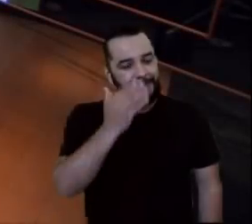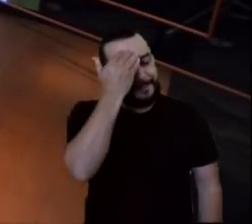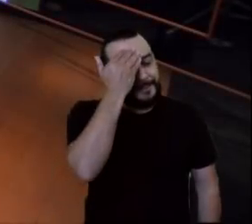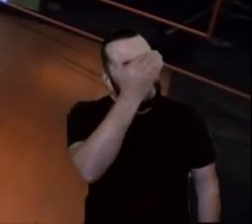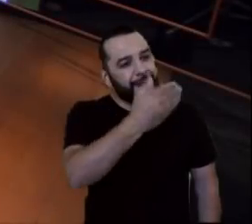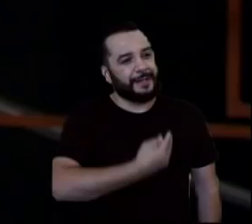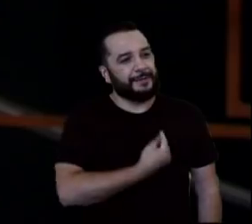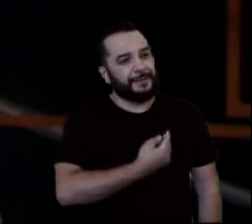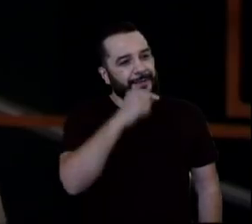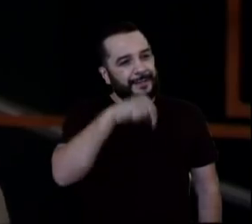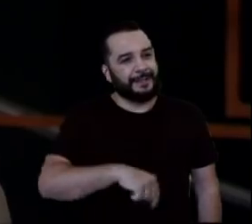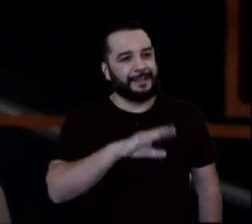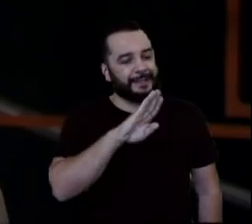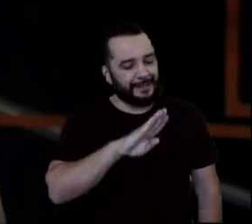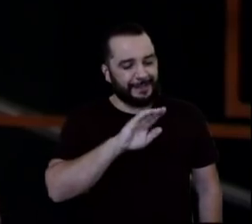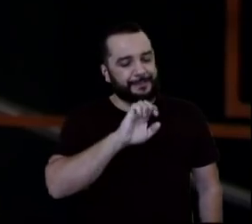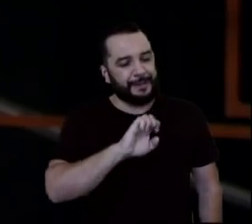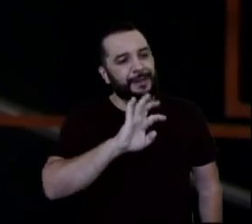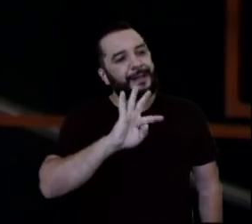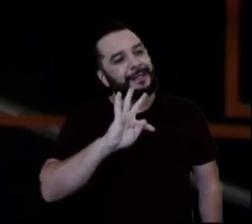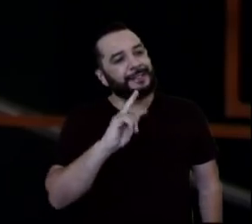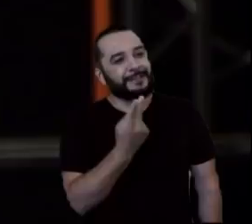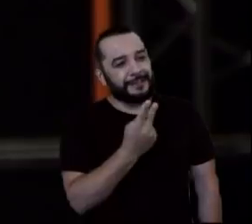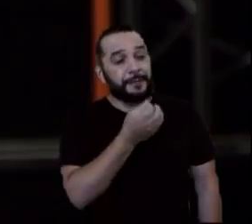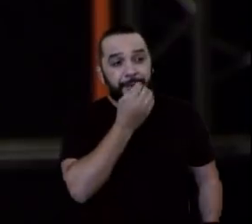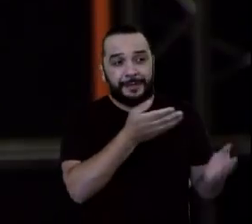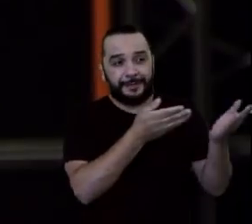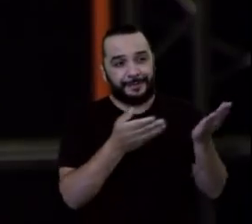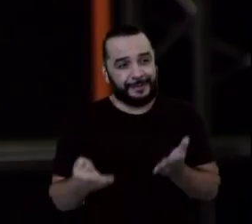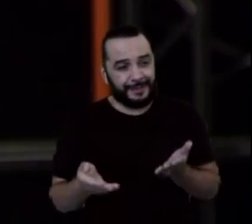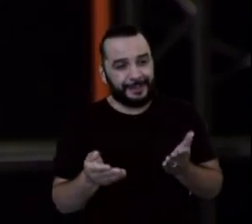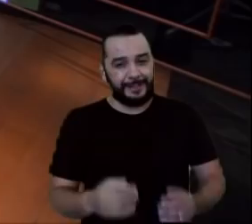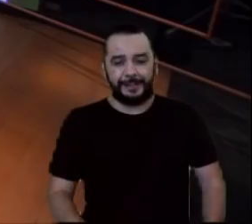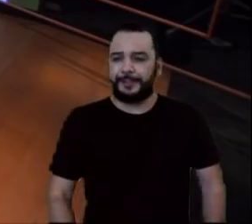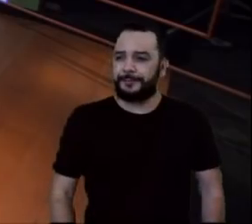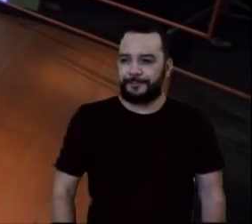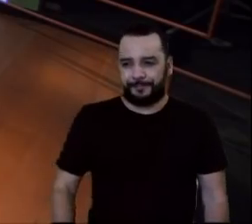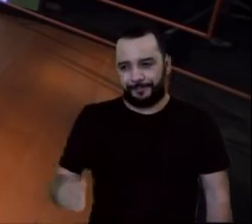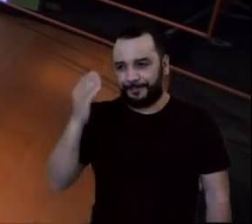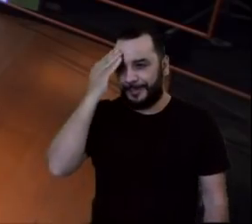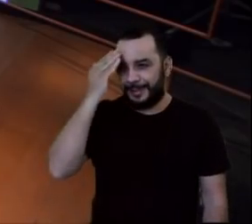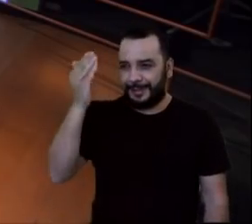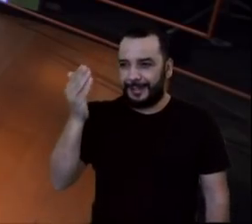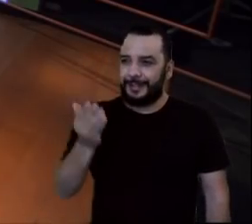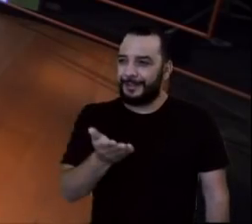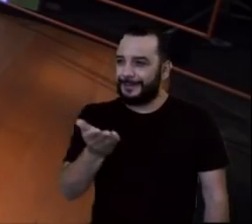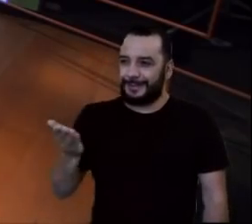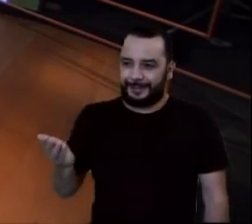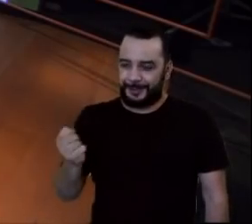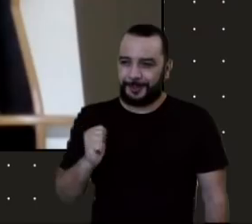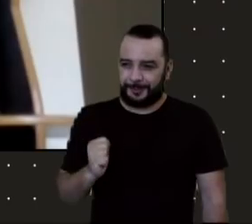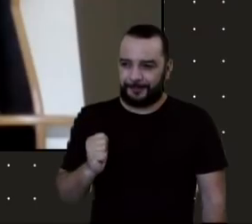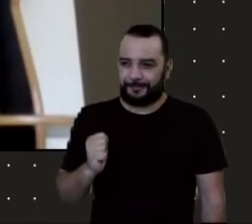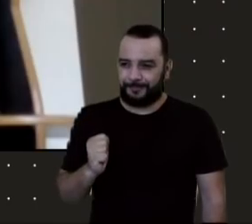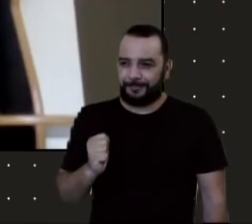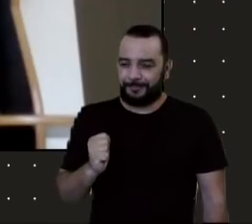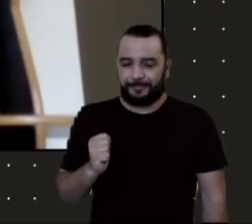Beth, muito obrigado por aceitar o nosso convite. Bem-vinda. Eu que agradeço, meus queridos.